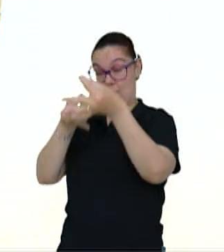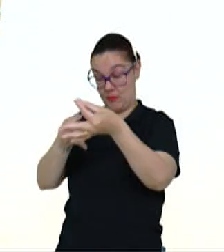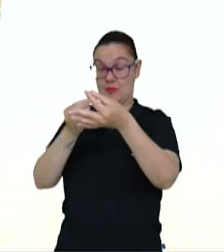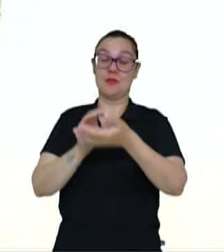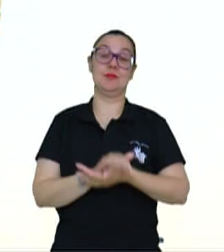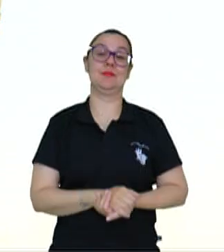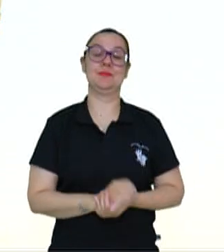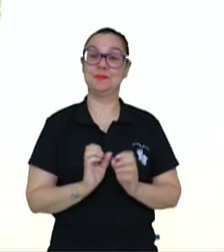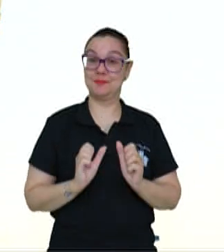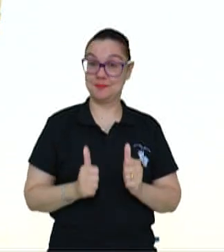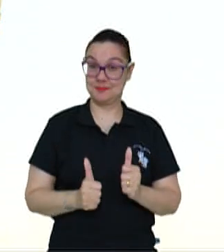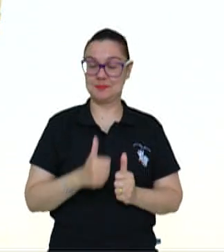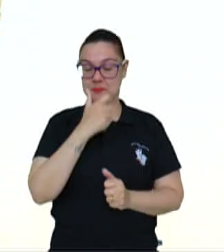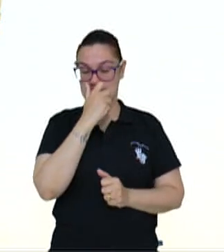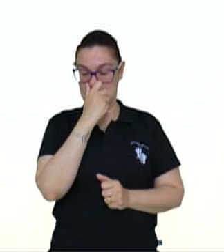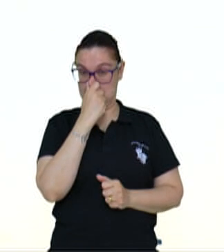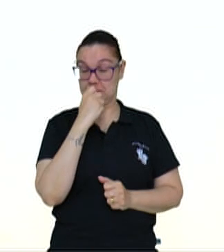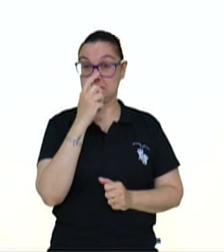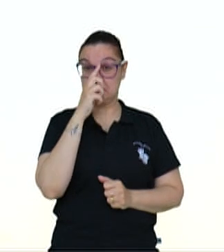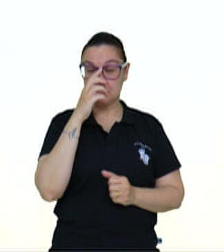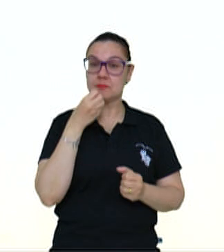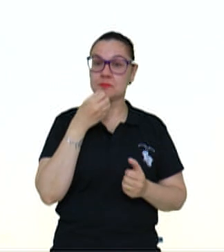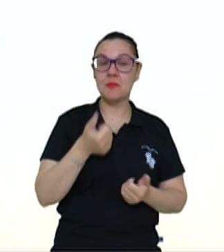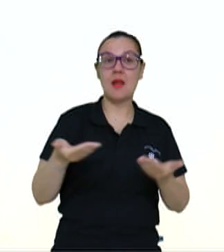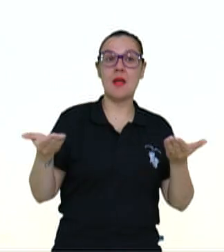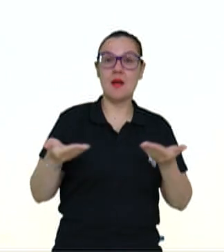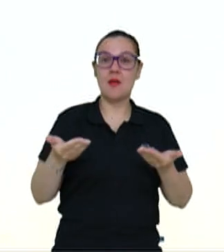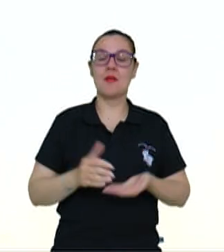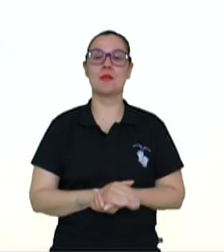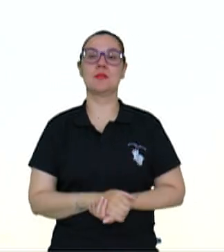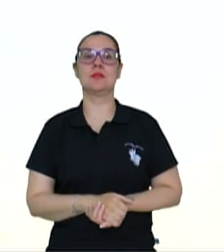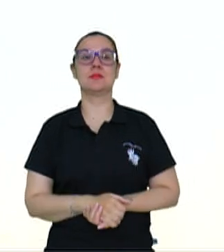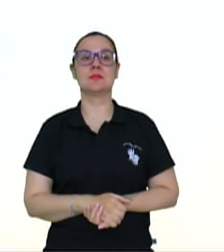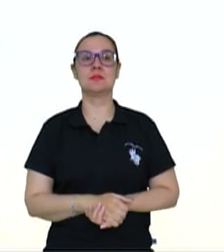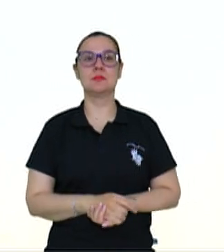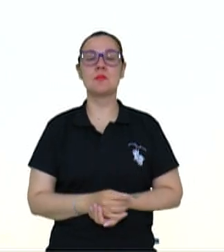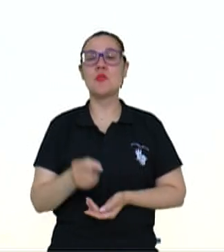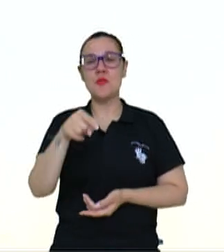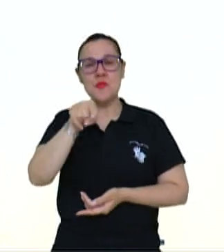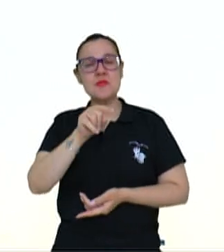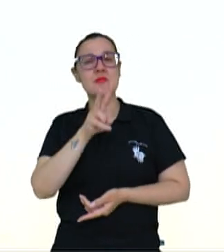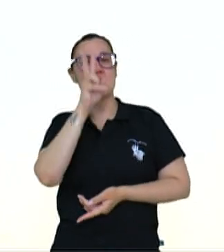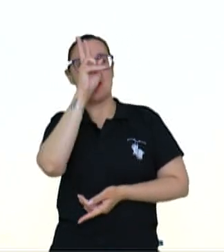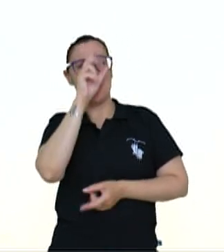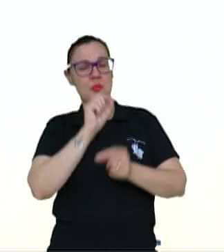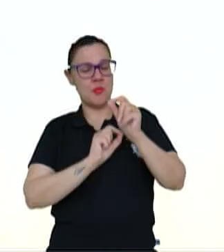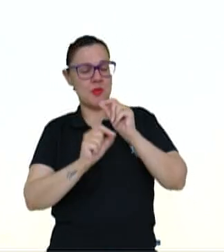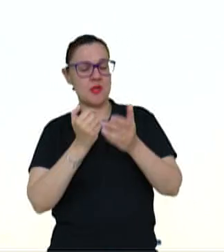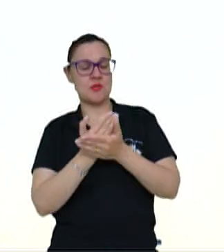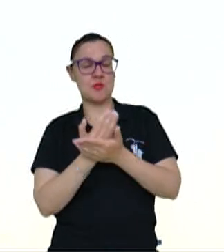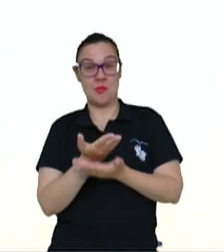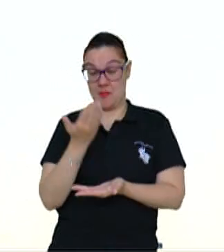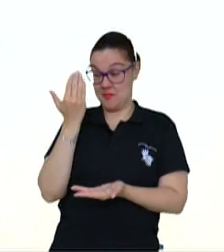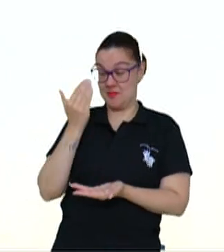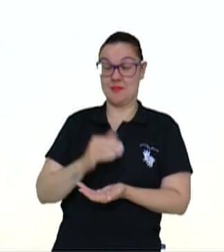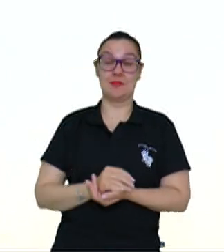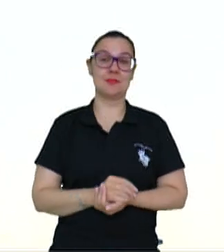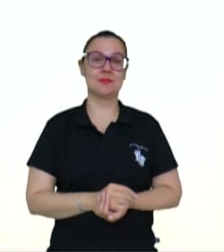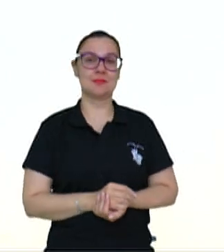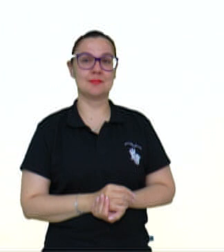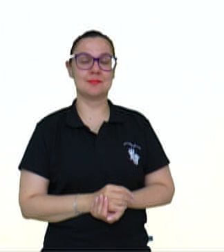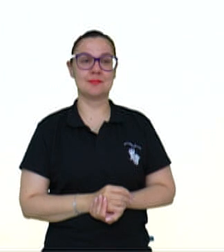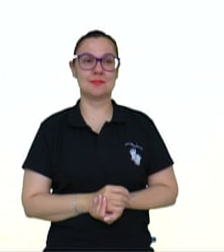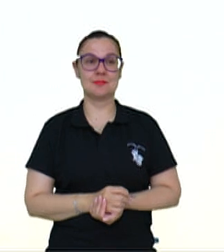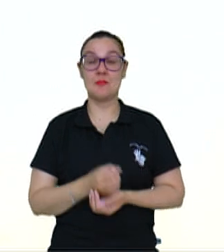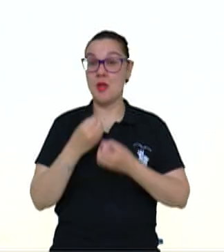secretaria do colégio. Muito bem, então se acuerdan? Você se lembra do que nós vimos na aula passada? Bom, a